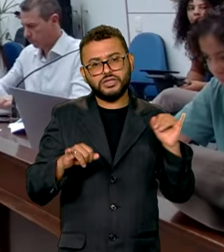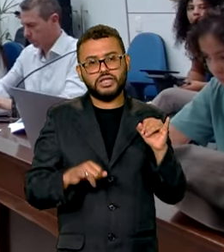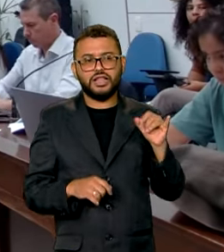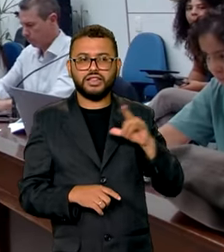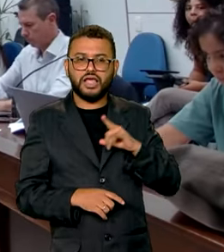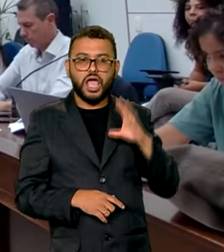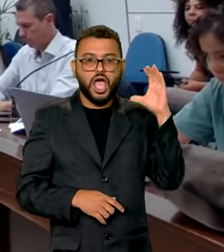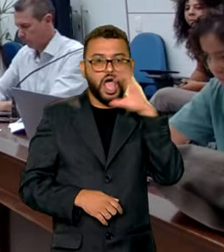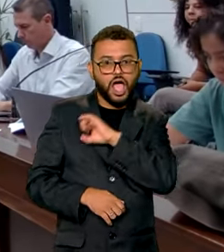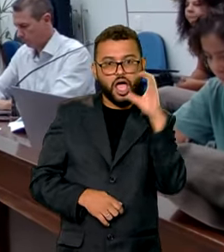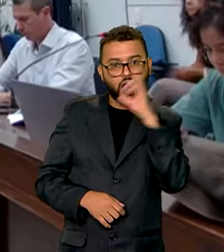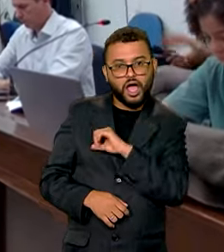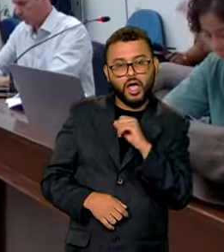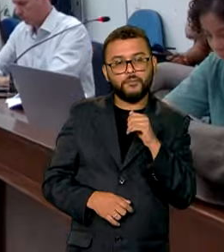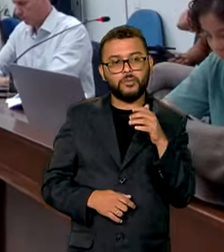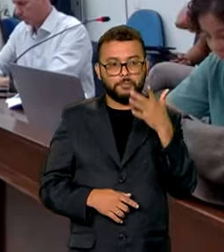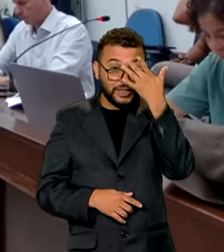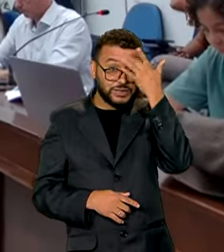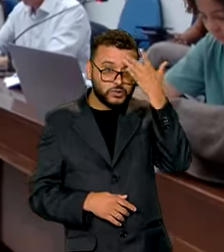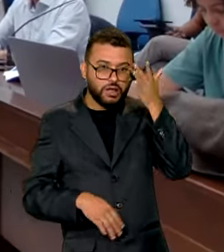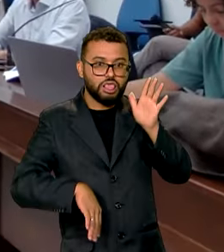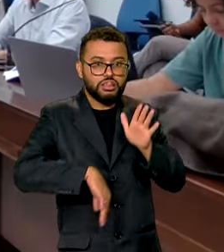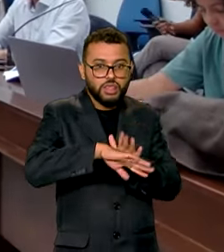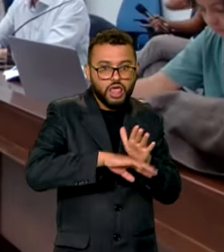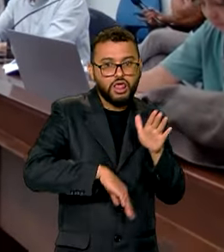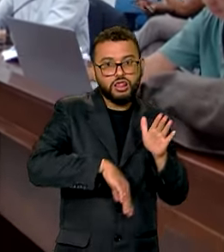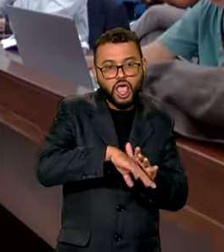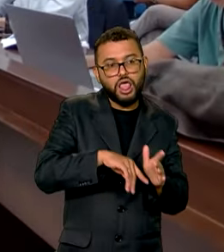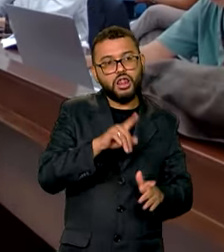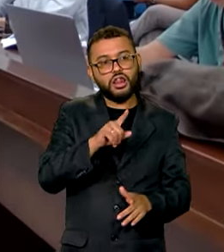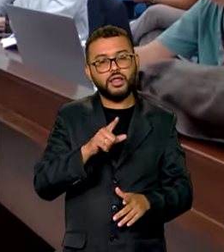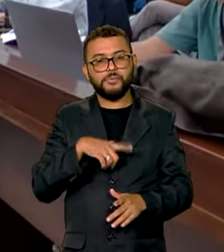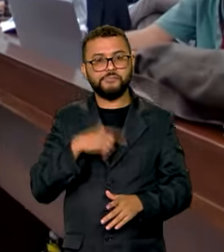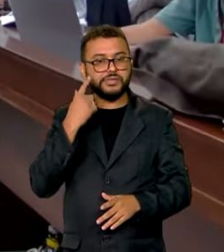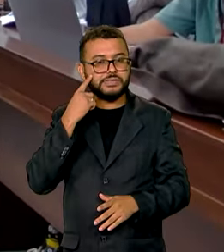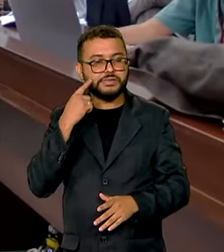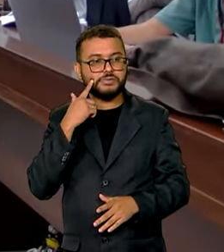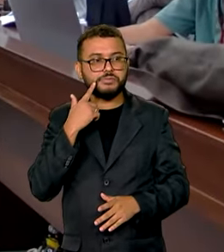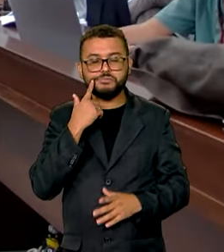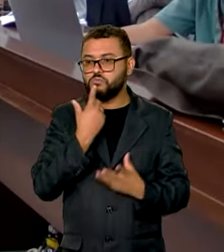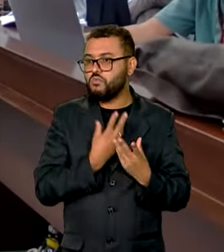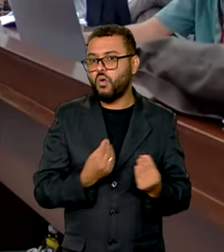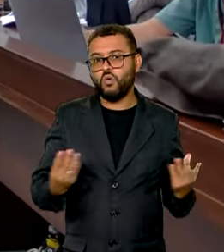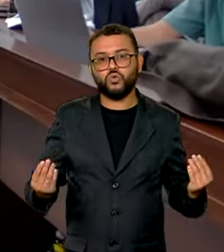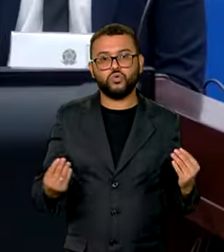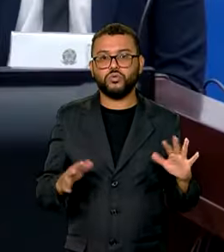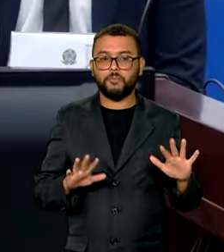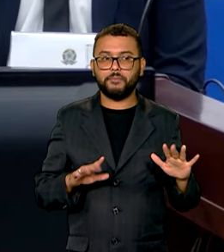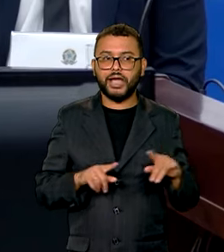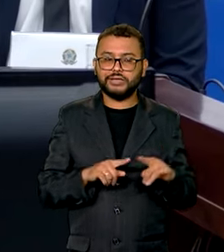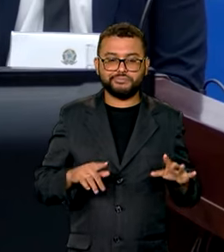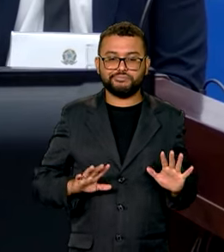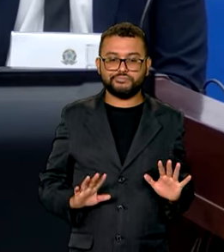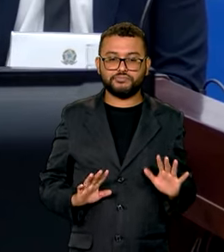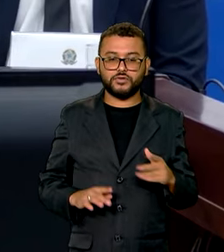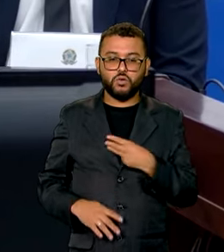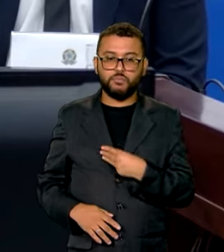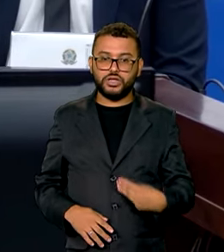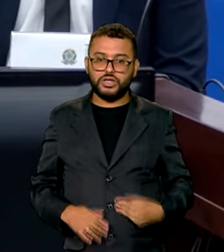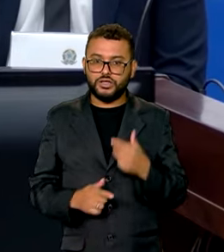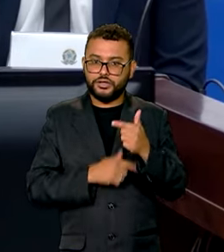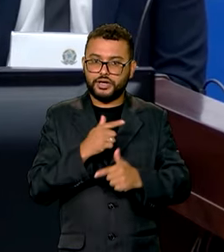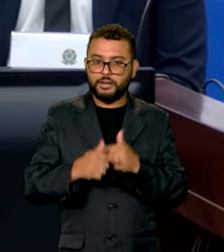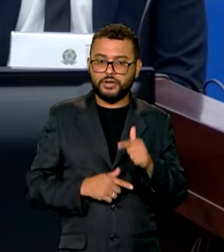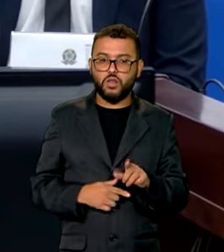a velocidade das demissões, esperava-se, pelo tamanho da catástrofe, demissões mais que aconteceram. O ministro do Trabalho